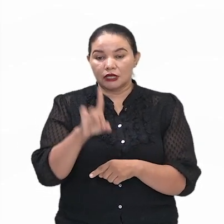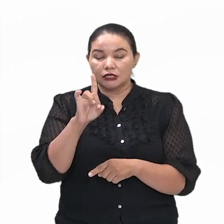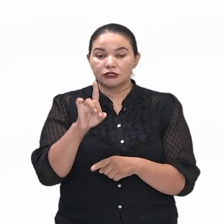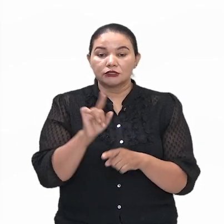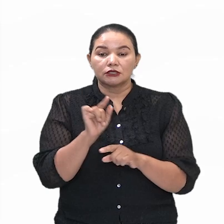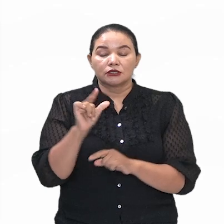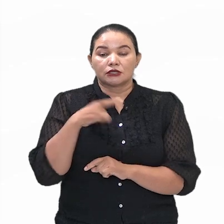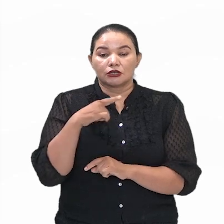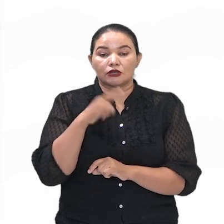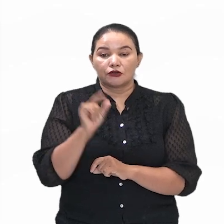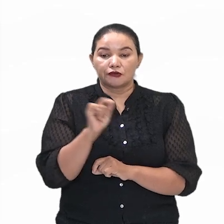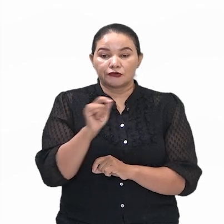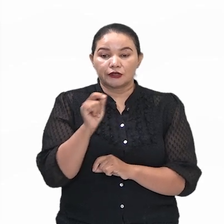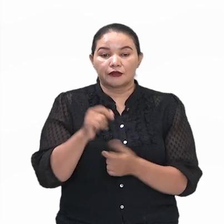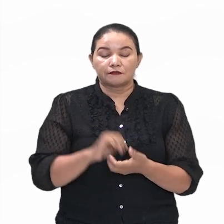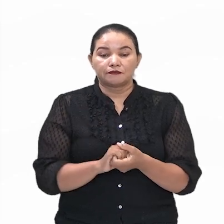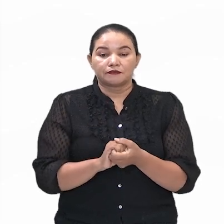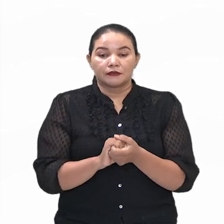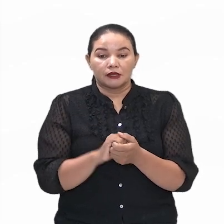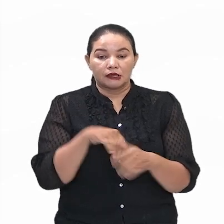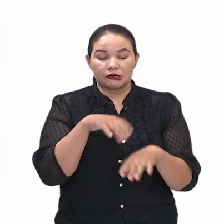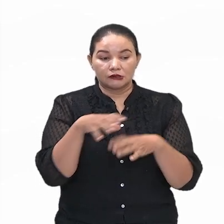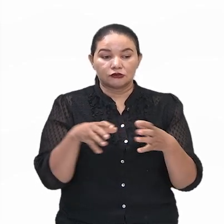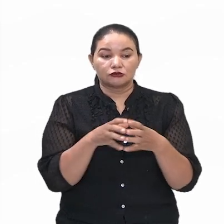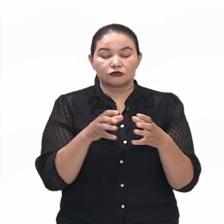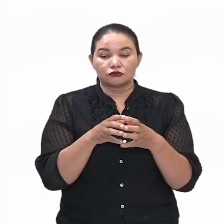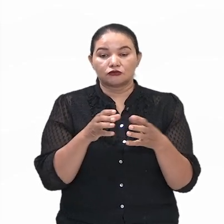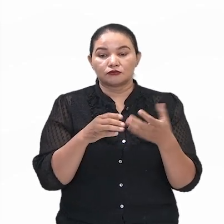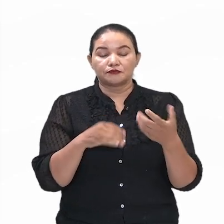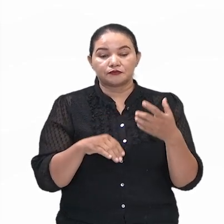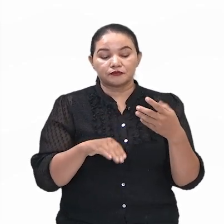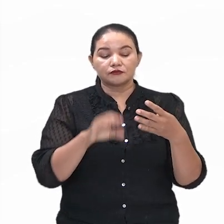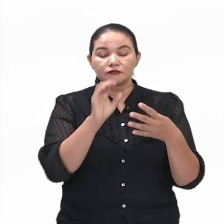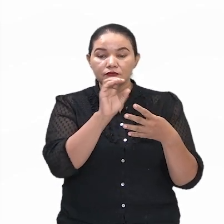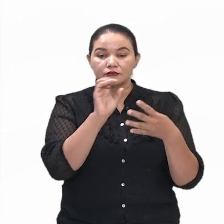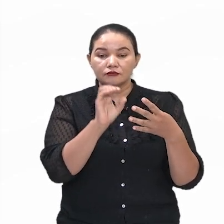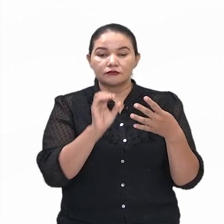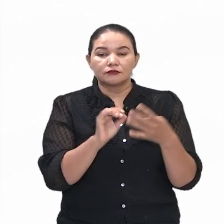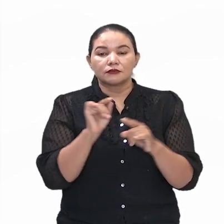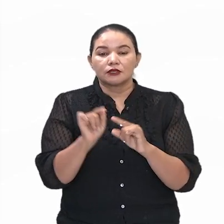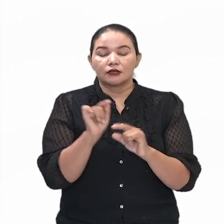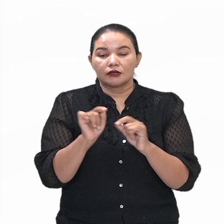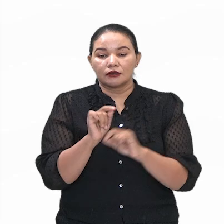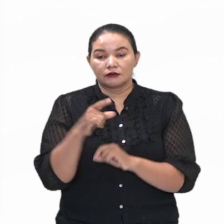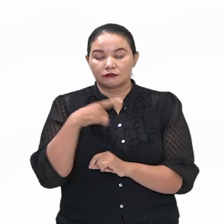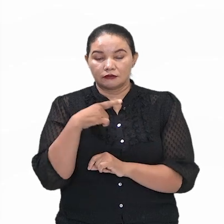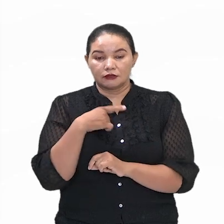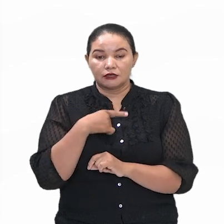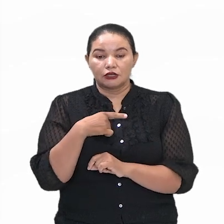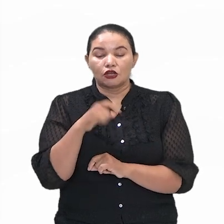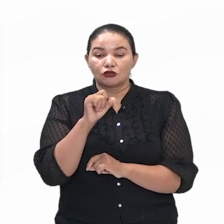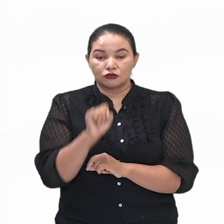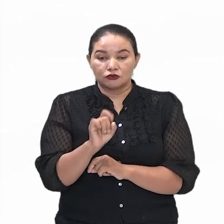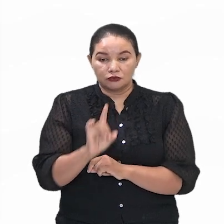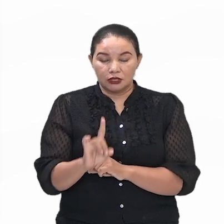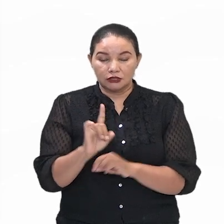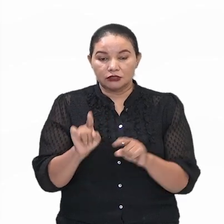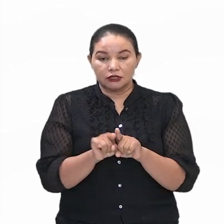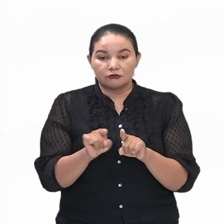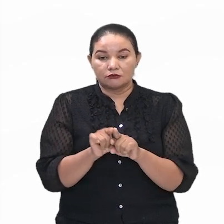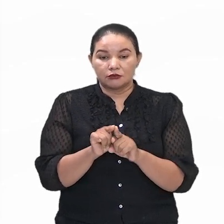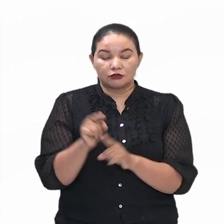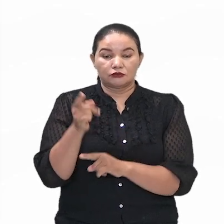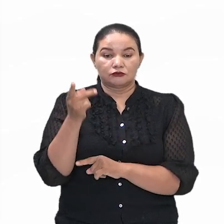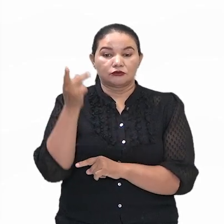a capitania, né, hereditária de Pernambuco, e na região Sudeste, nós vamos ter ali São Paulo, que na época era conhecido